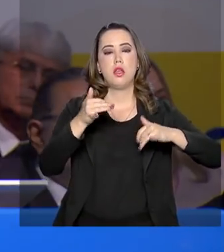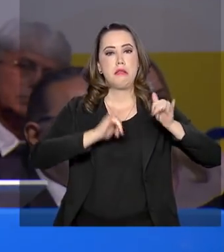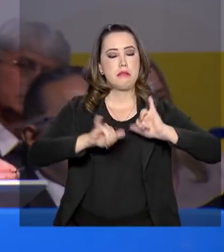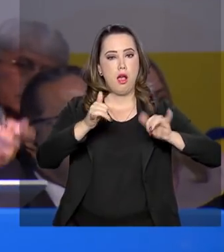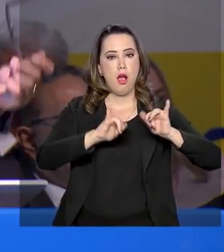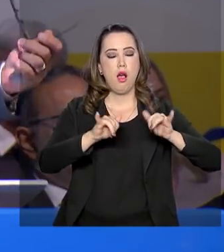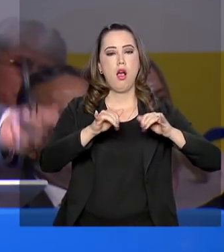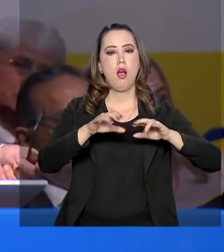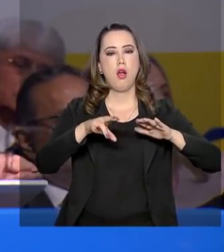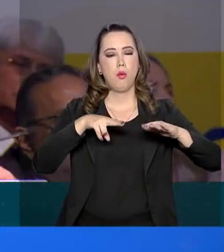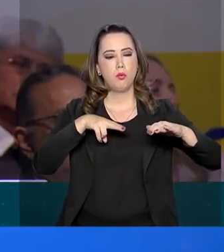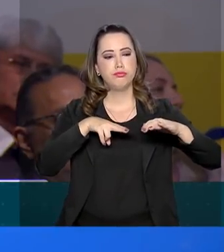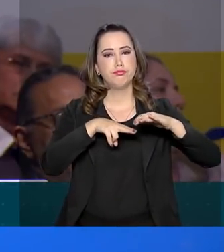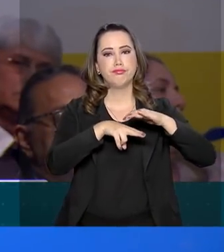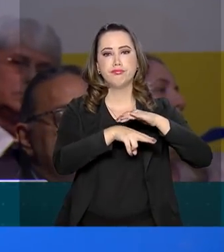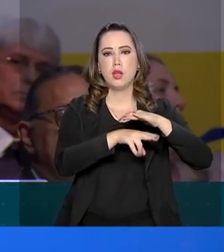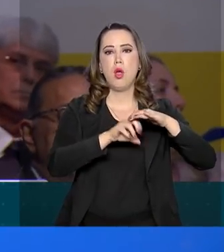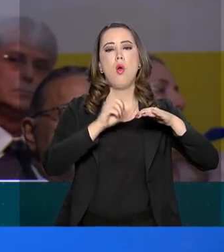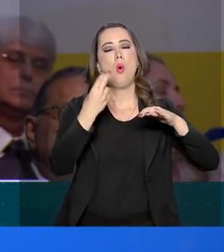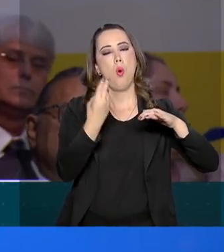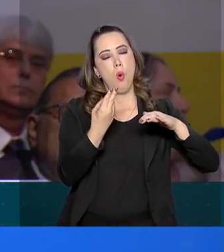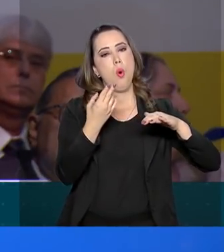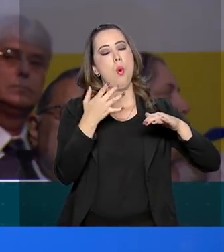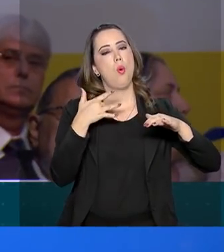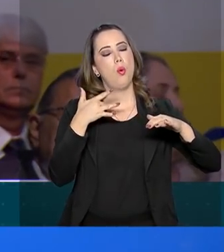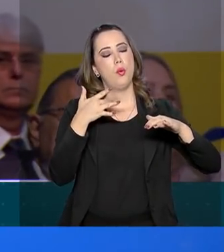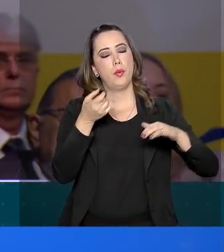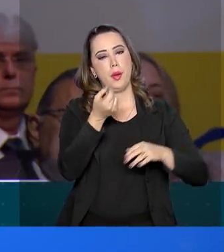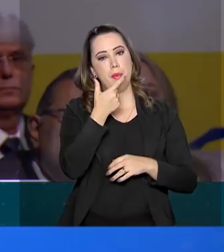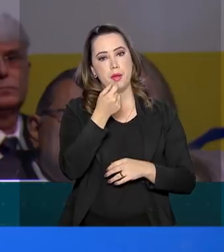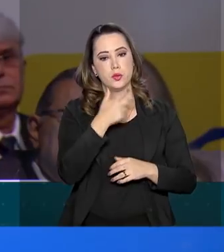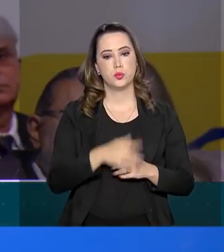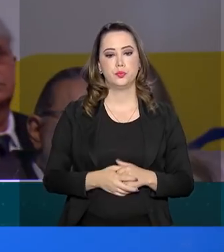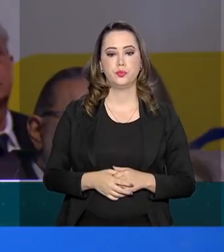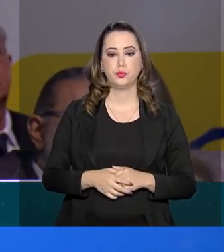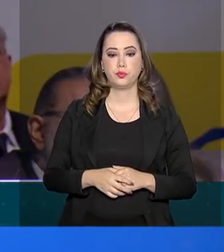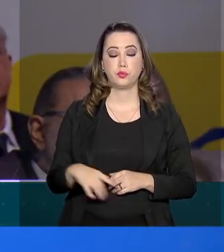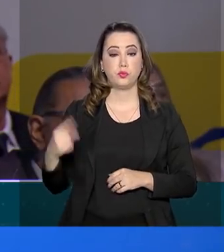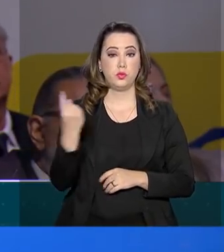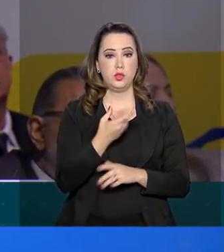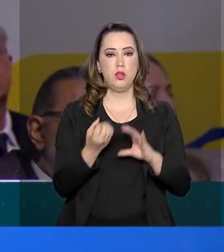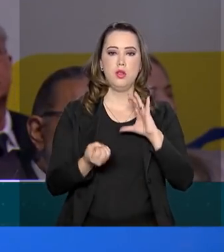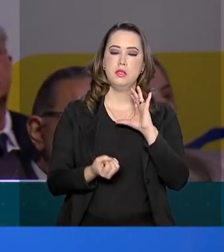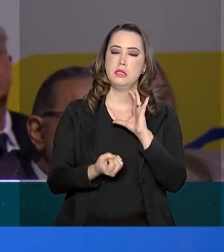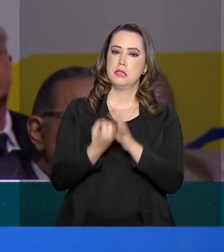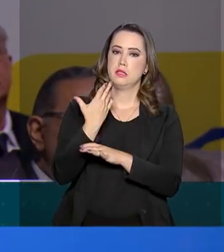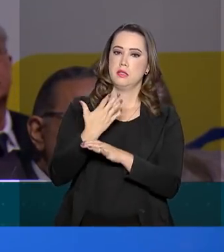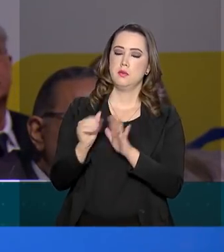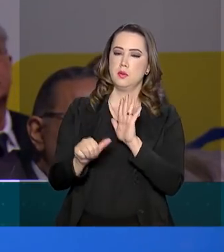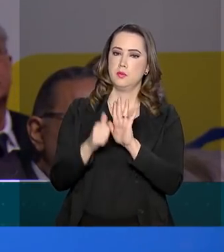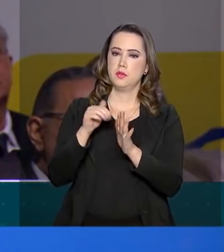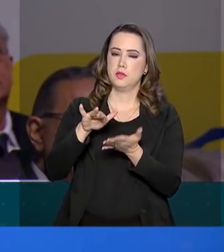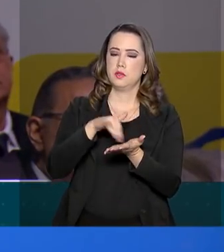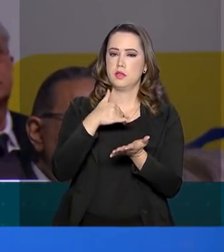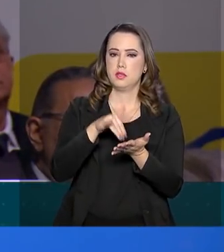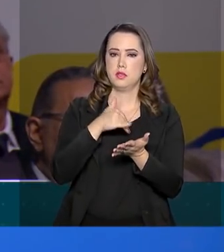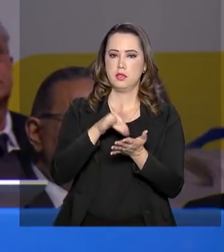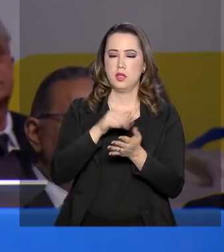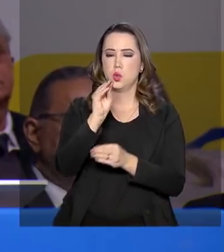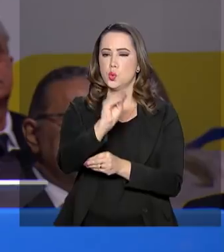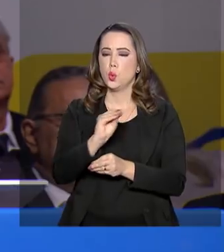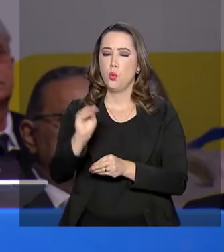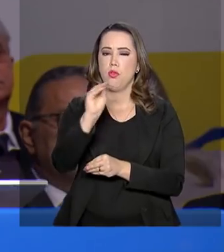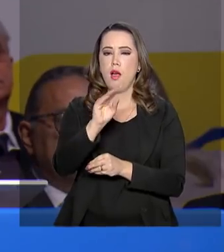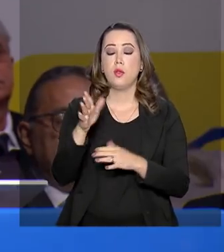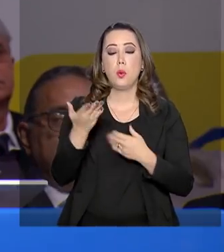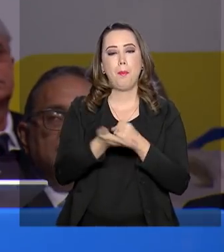colocamos na estrutura do Ministério da Saúde pela primeira vez uma secretaria de atenção primária, de atenção básica,